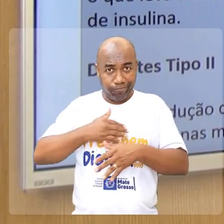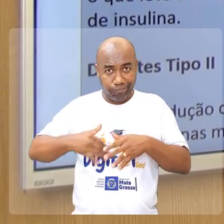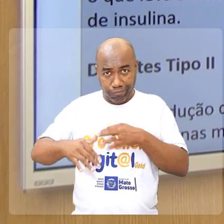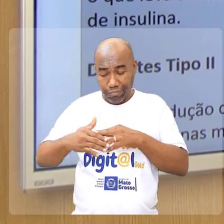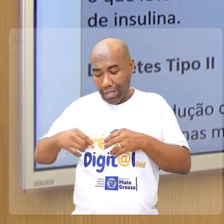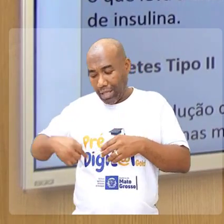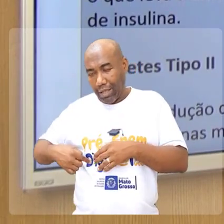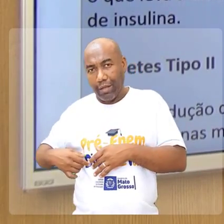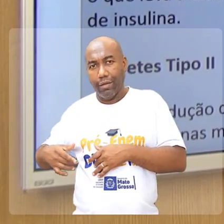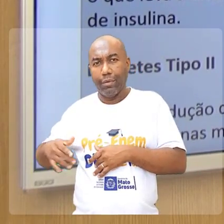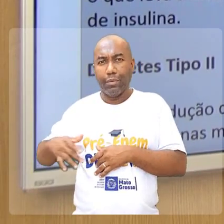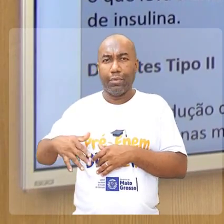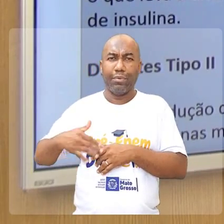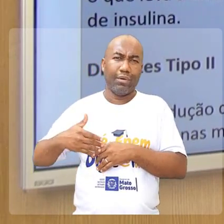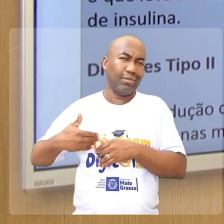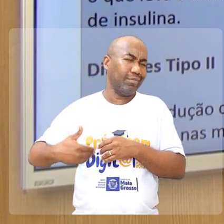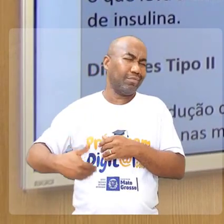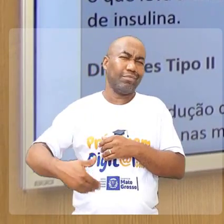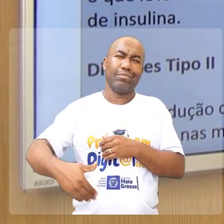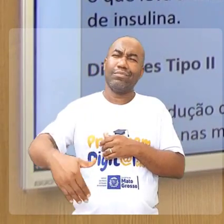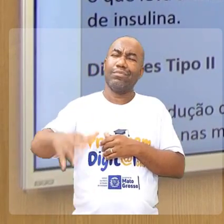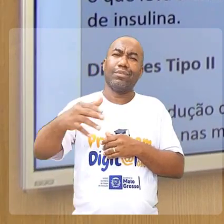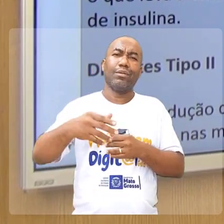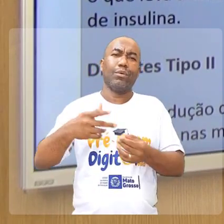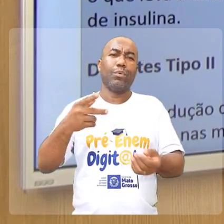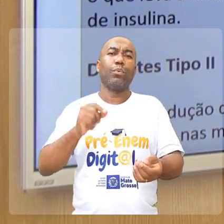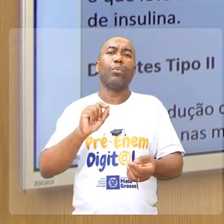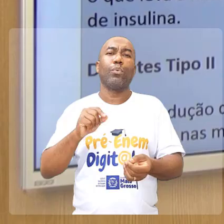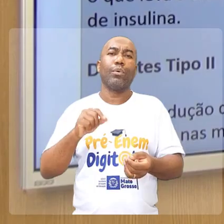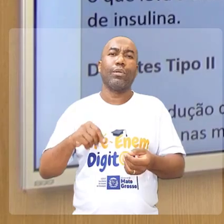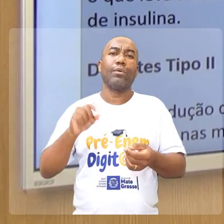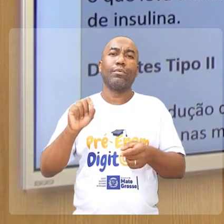pessoa vai carregar durante toda a vida e ela vai ser